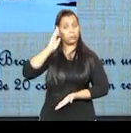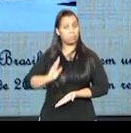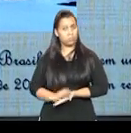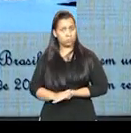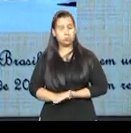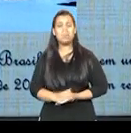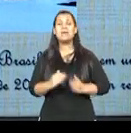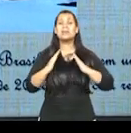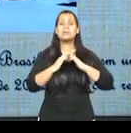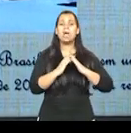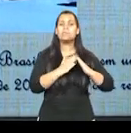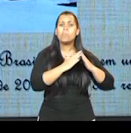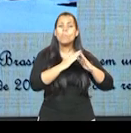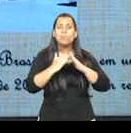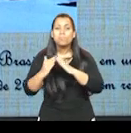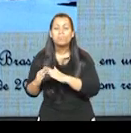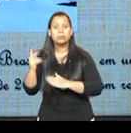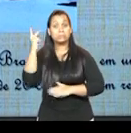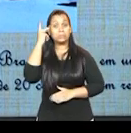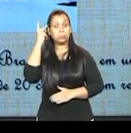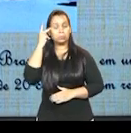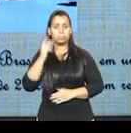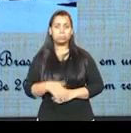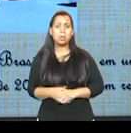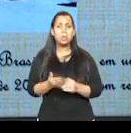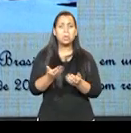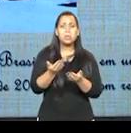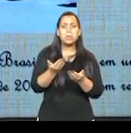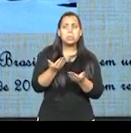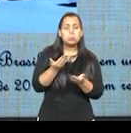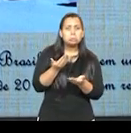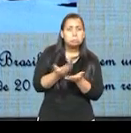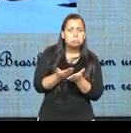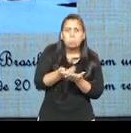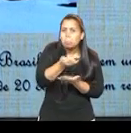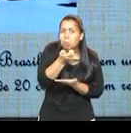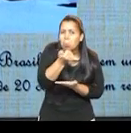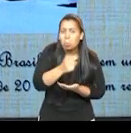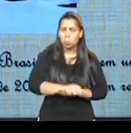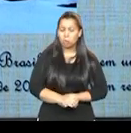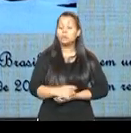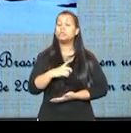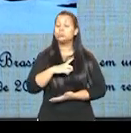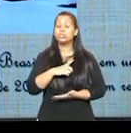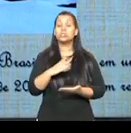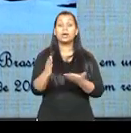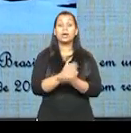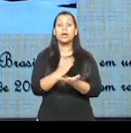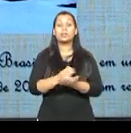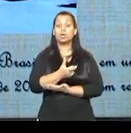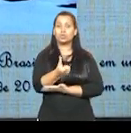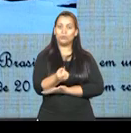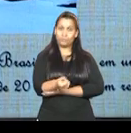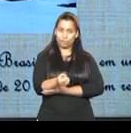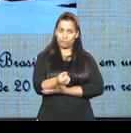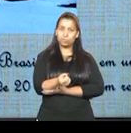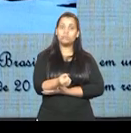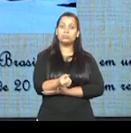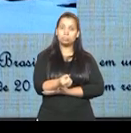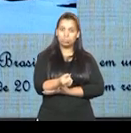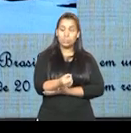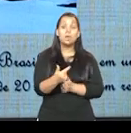uma favela em São Paulo e mesmo com pouco estudo, reunia em casa mais de 20 cadernos, relatando